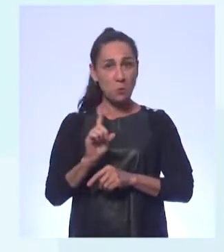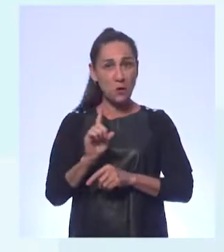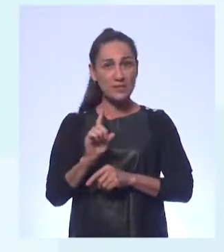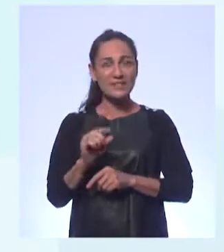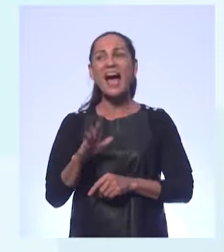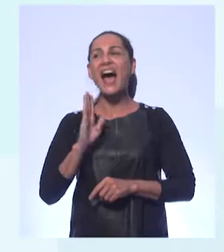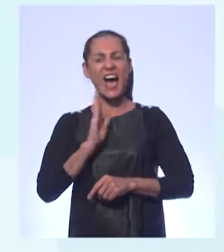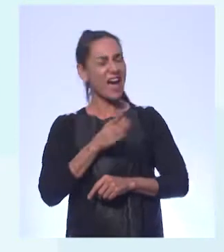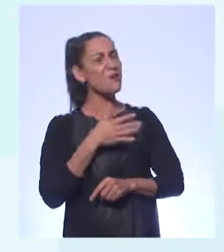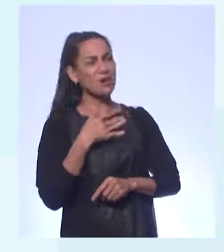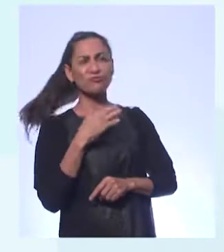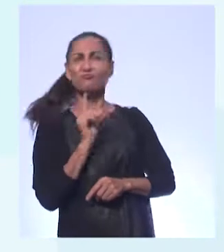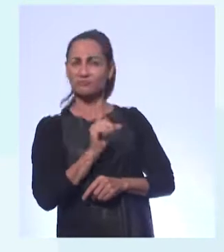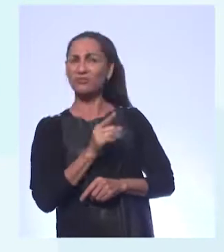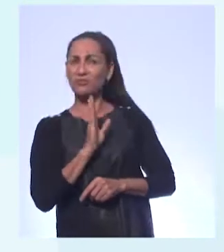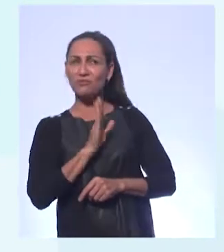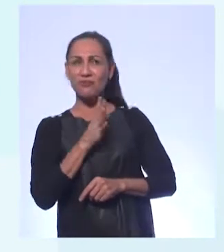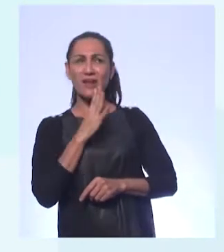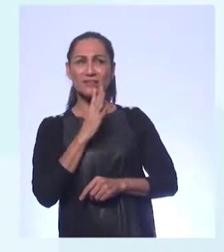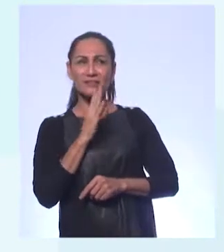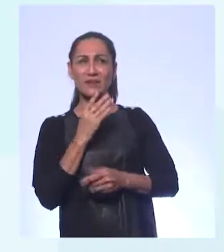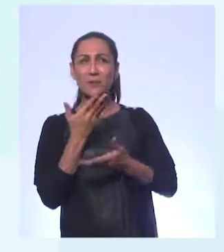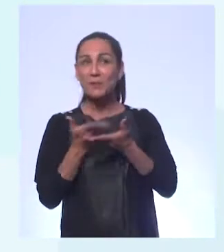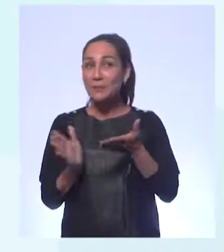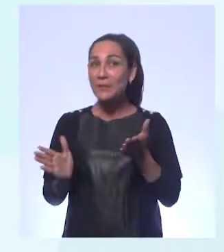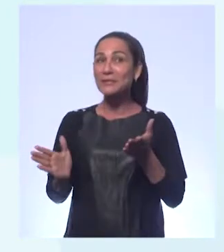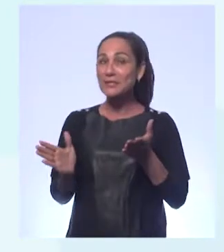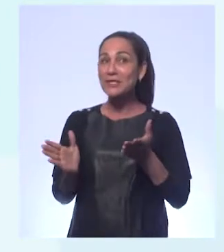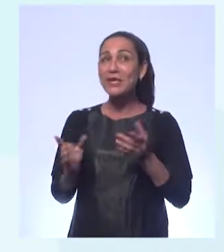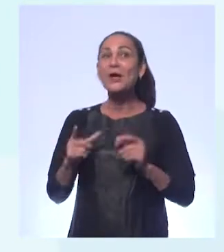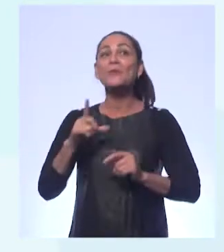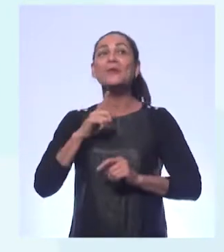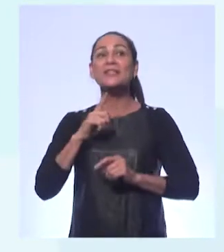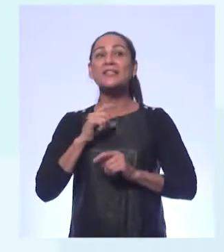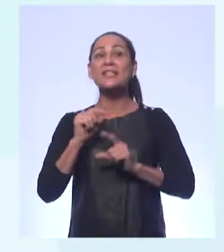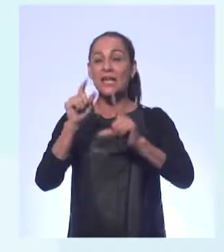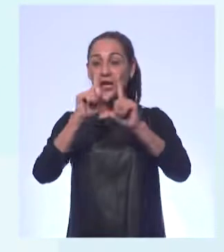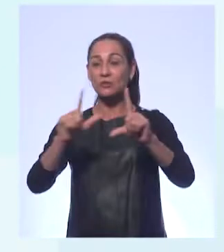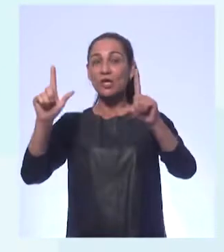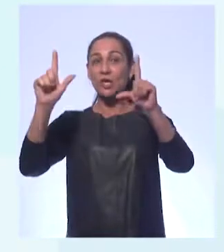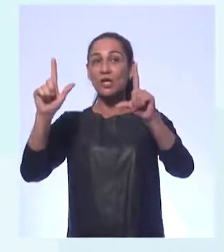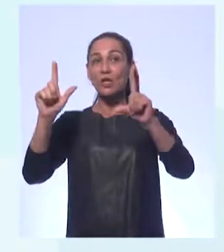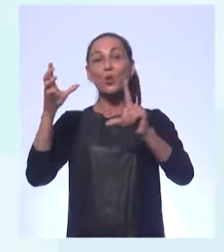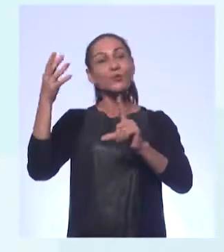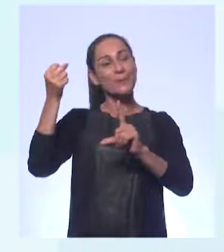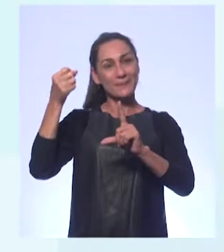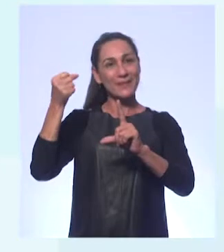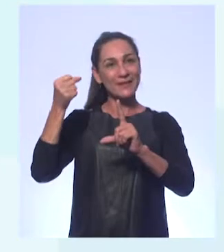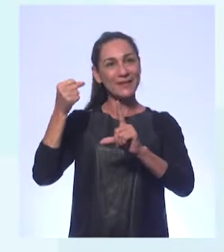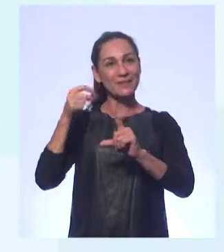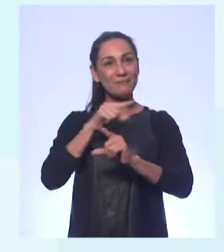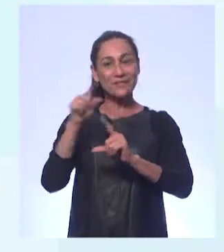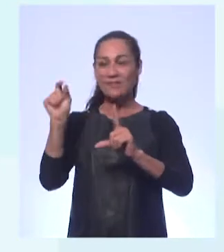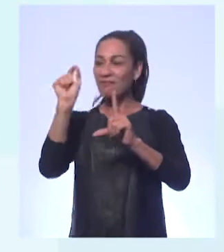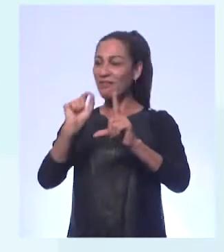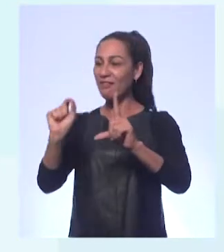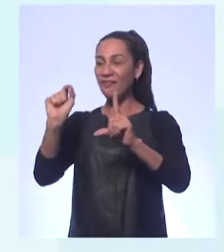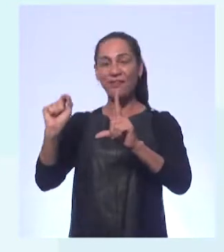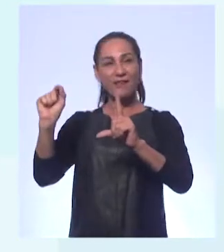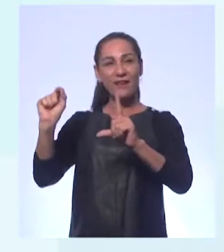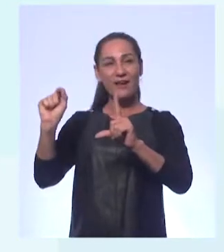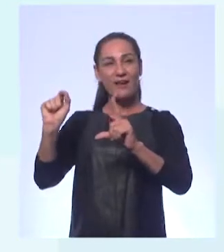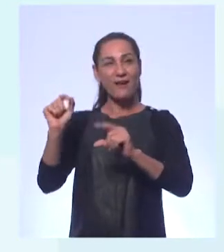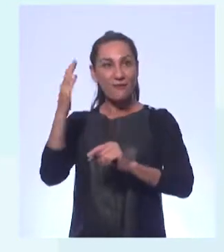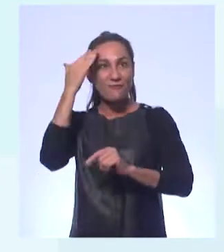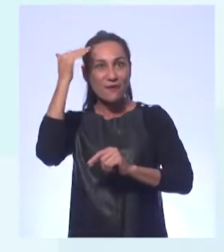Deve conhecer porque deve ter perdido Brincadeira, a ainda, gente mas usa ainda muito tem ainda. as lousas brancas, né? Mas aí aquele giz lá, o